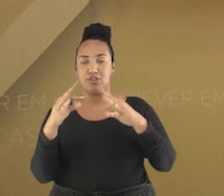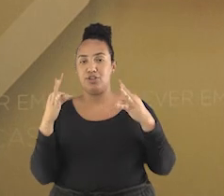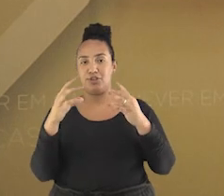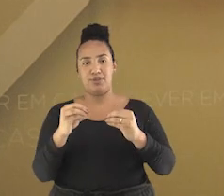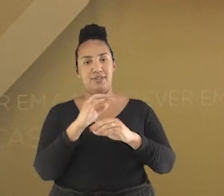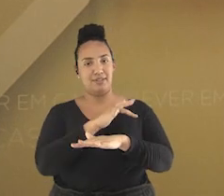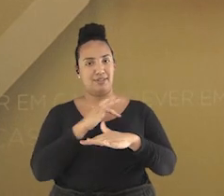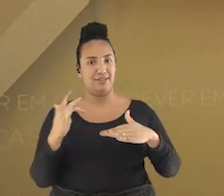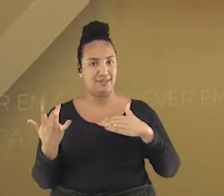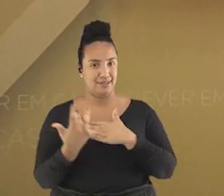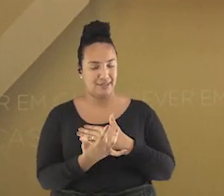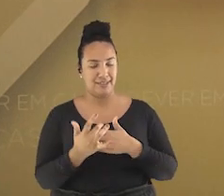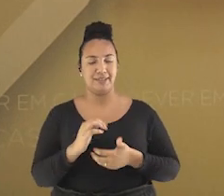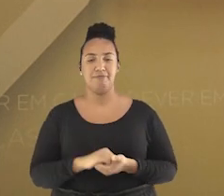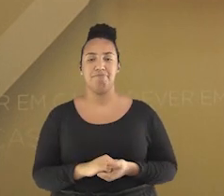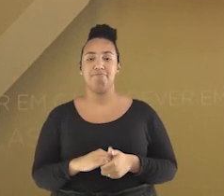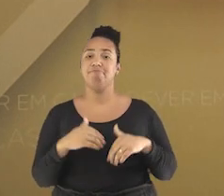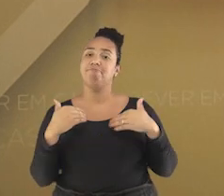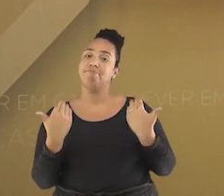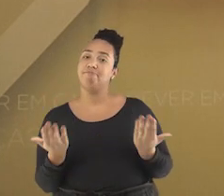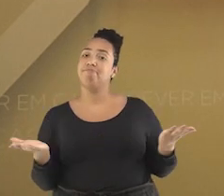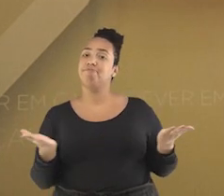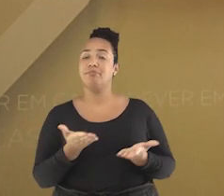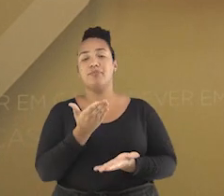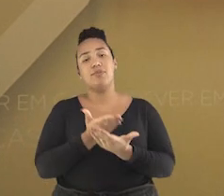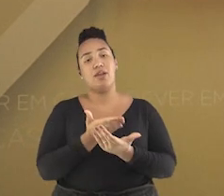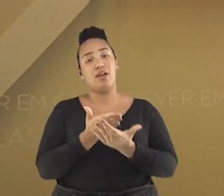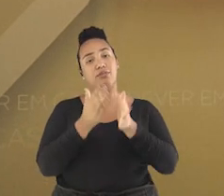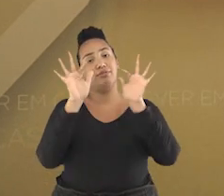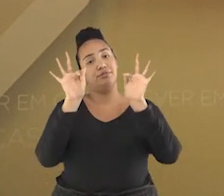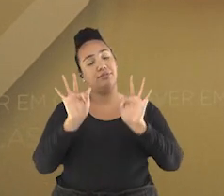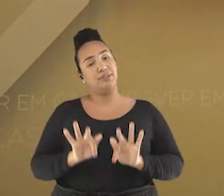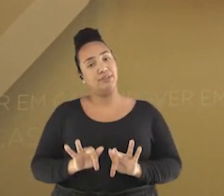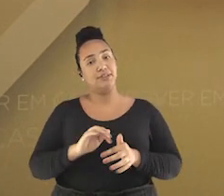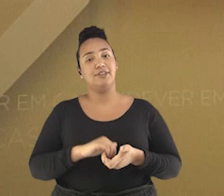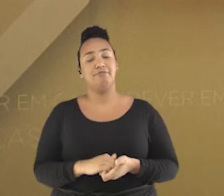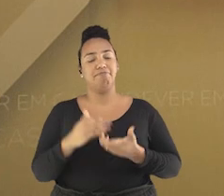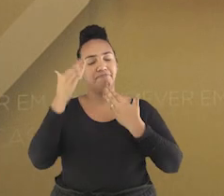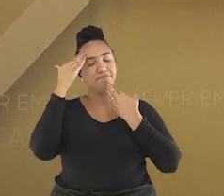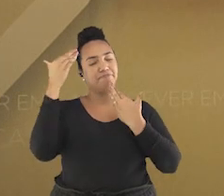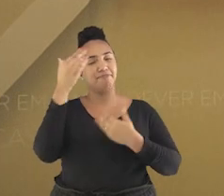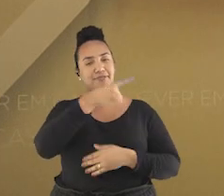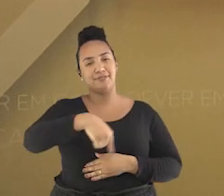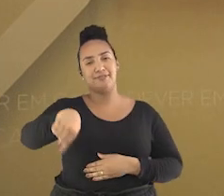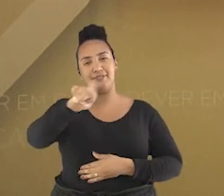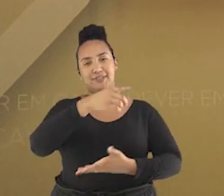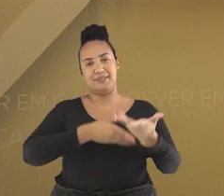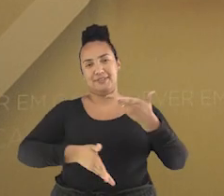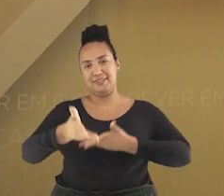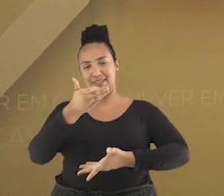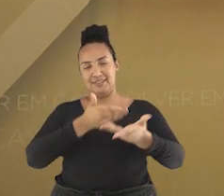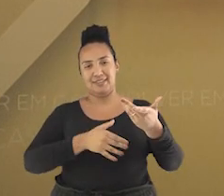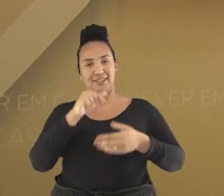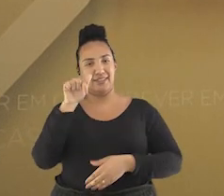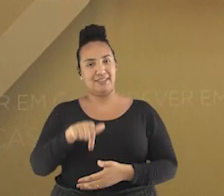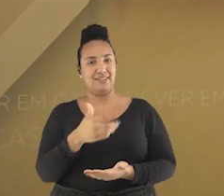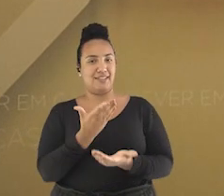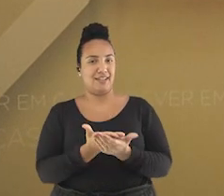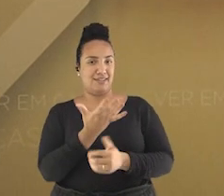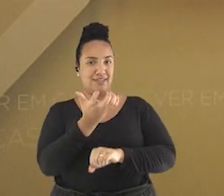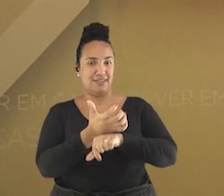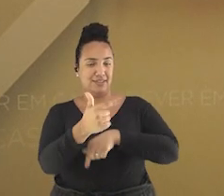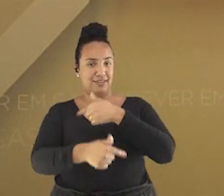redes. Então, eu me despeço de vocês por aqui e agradeço a sua participação em mais uma aula de